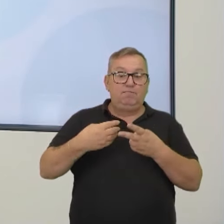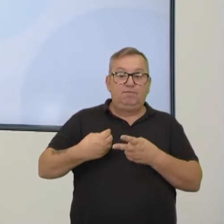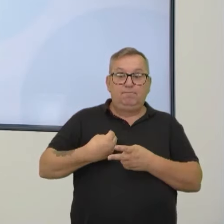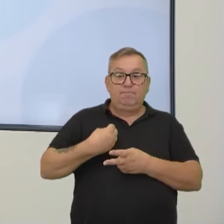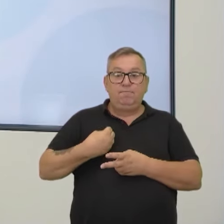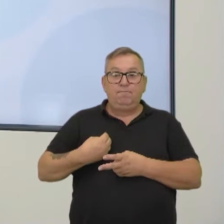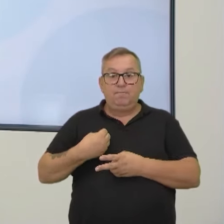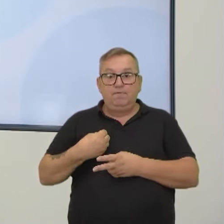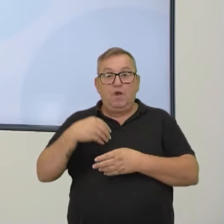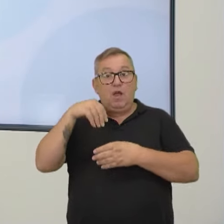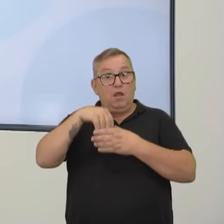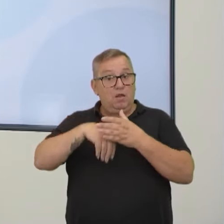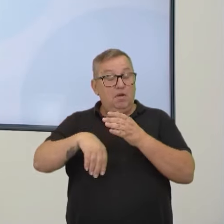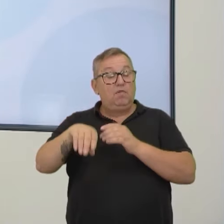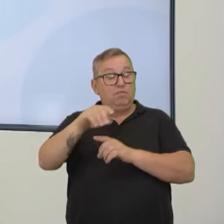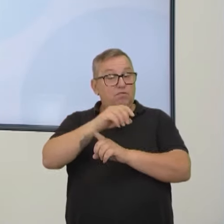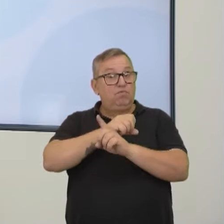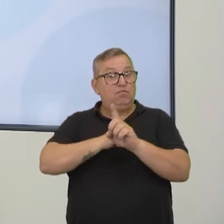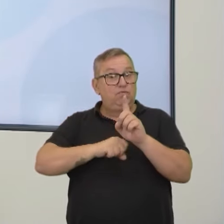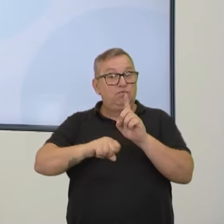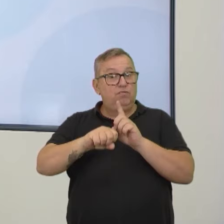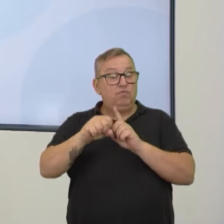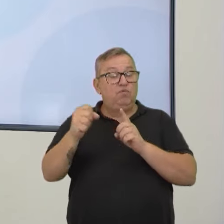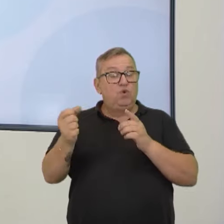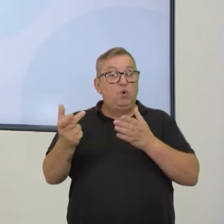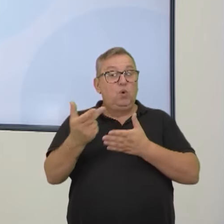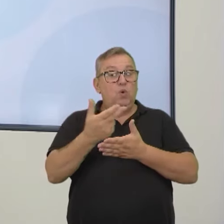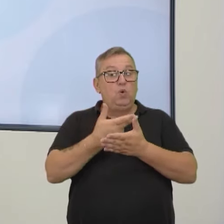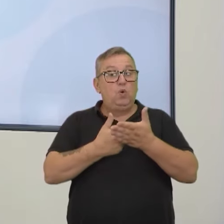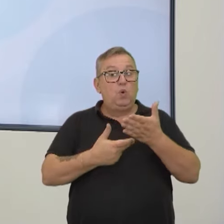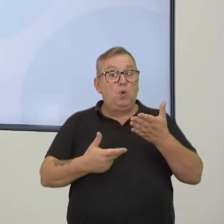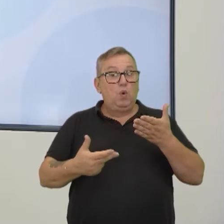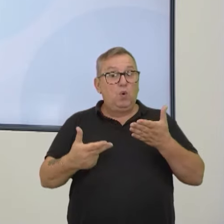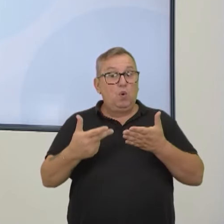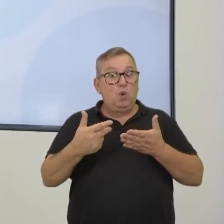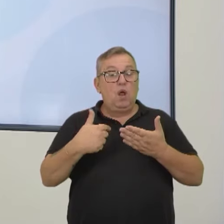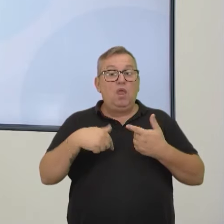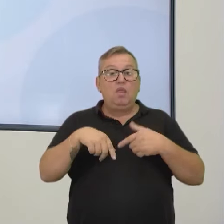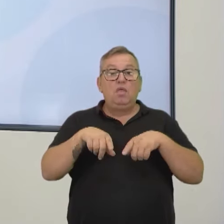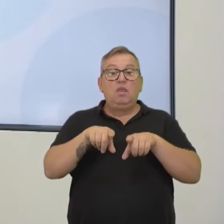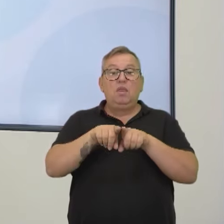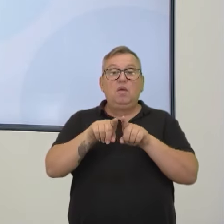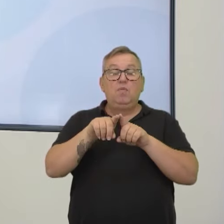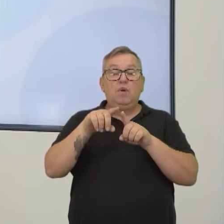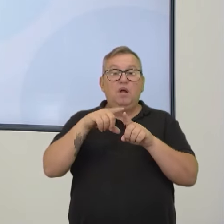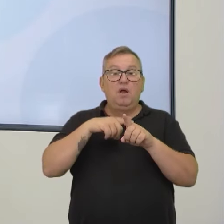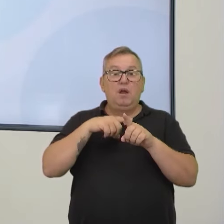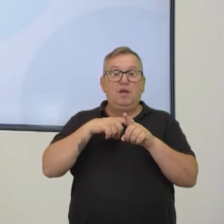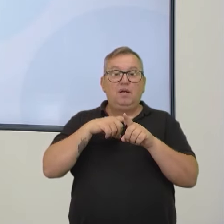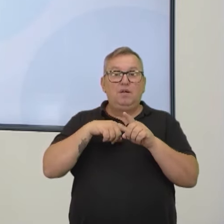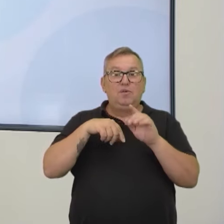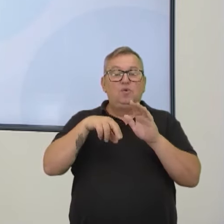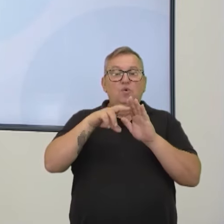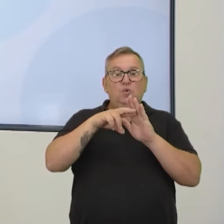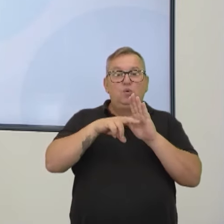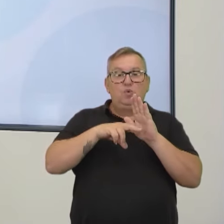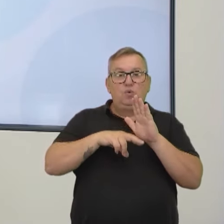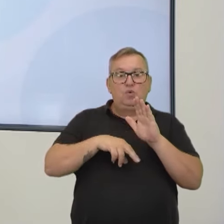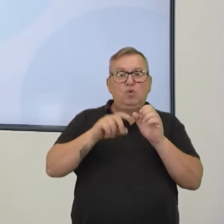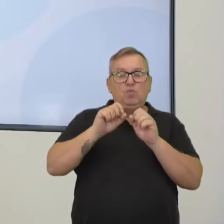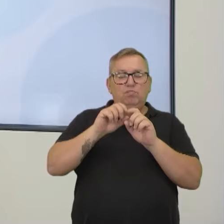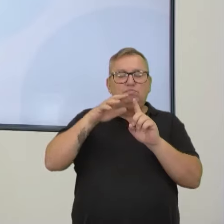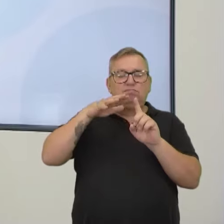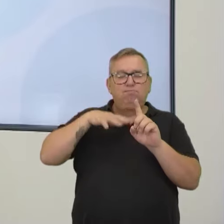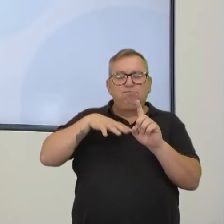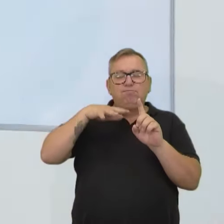vivência dentro da sociedade em pinturas. E também tem um teor de ritual, também tem um teor ritualístico. E